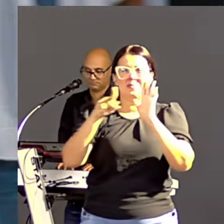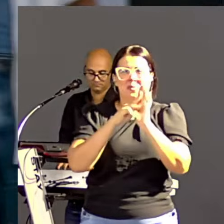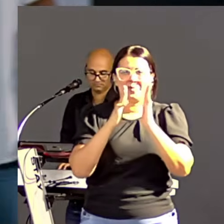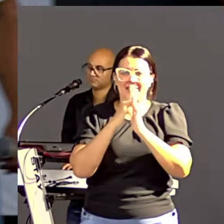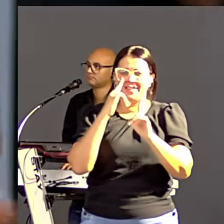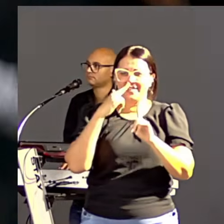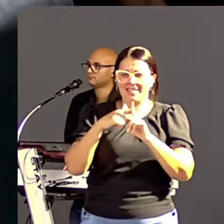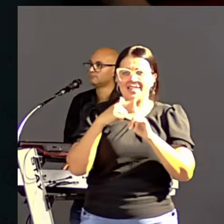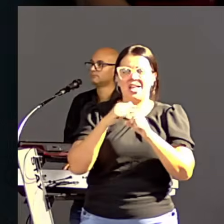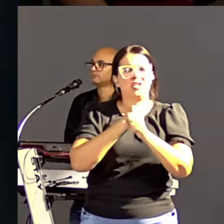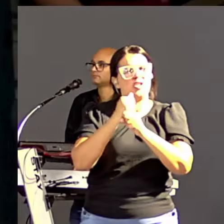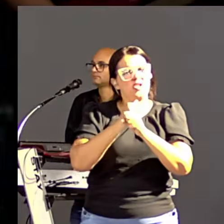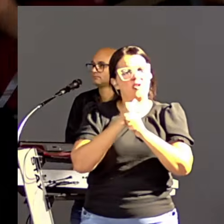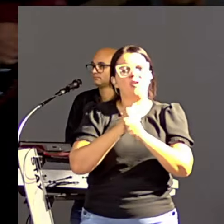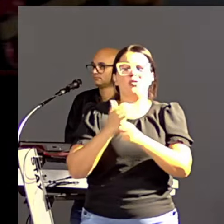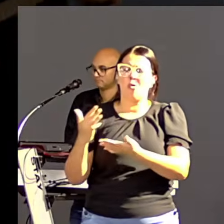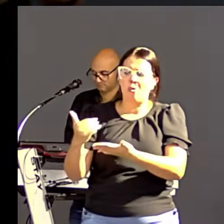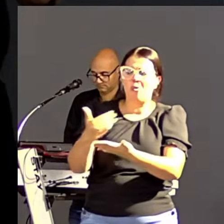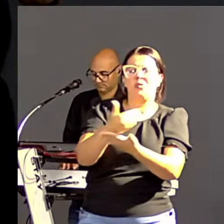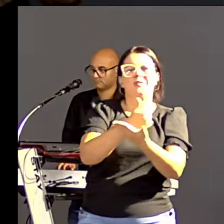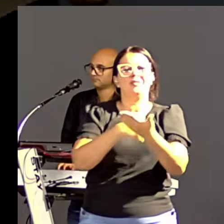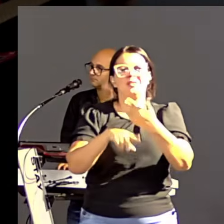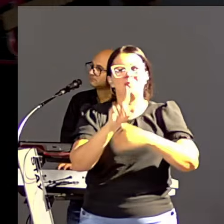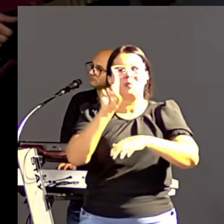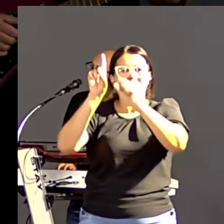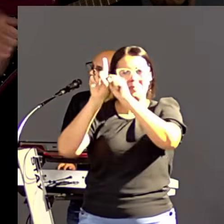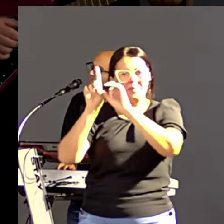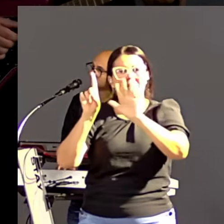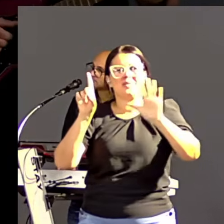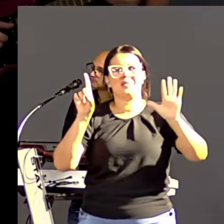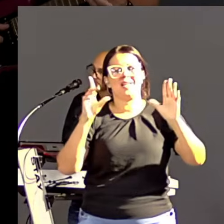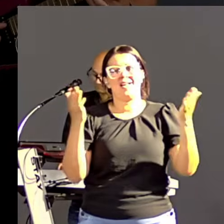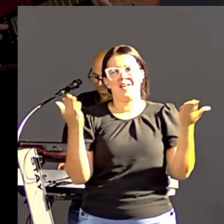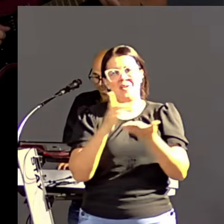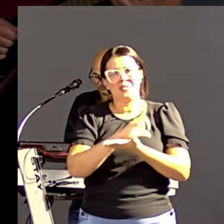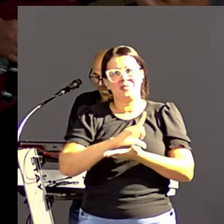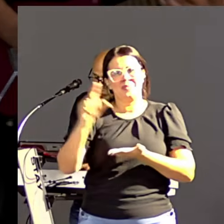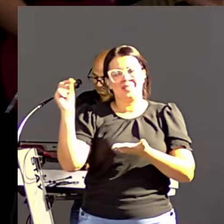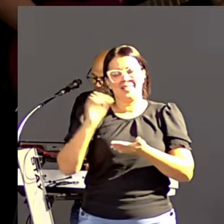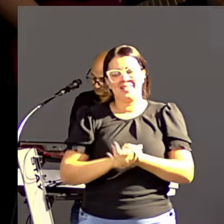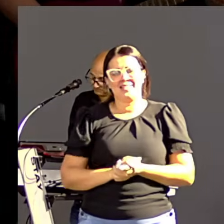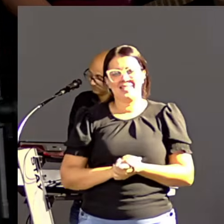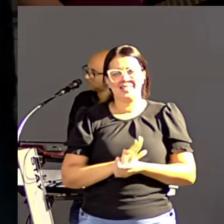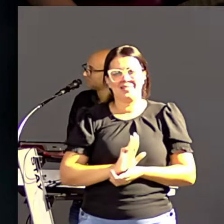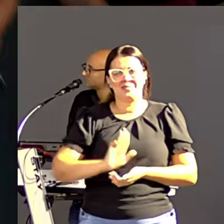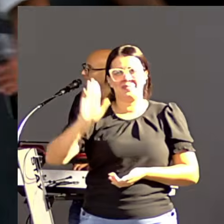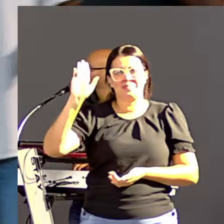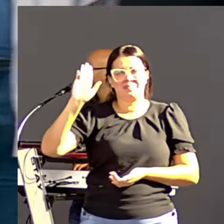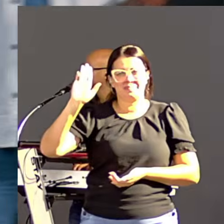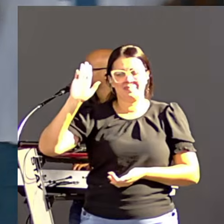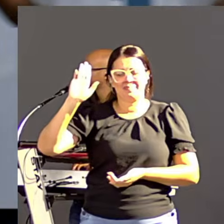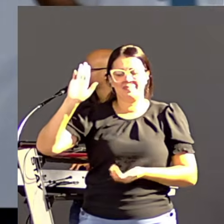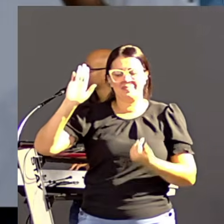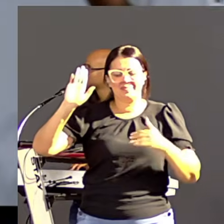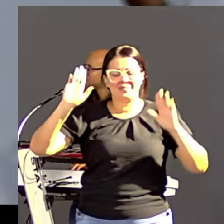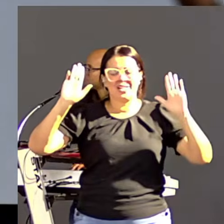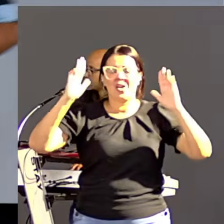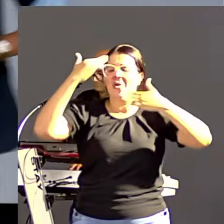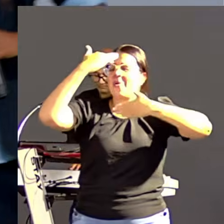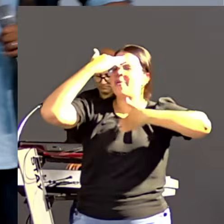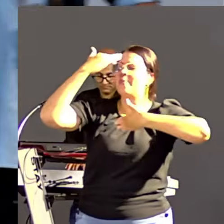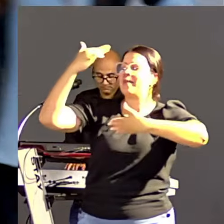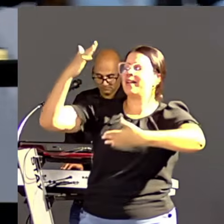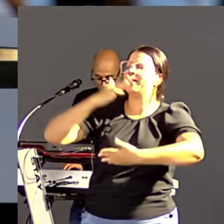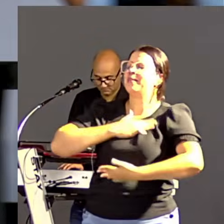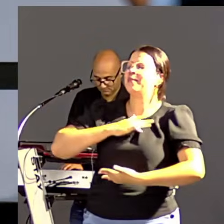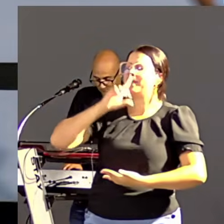tenha um ano muito abençoado e de colheita no nome de Jesus. Amém? Vamos para casa debaixo da bênção do Senhor. Levante suas mãos. Obrigado, meu Deus,